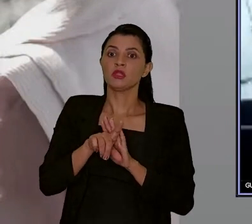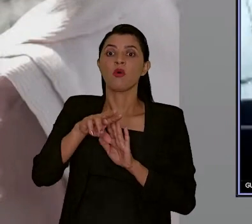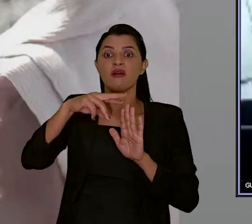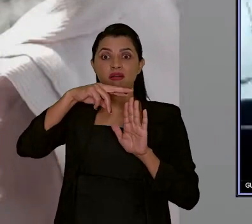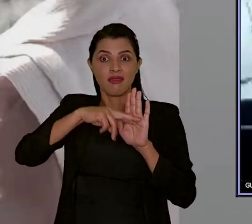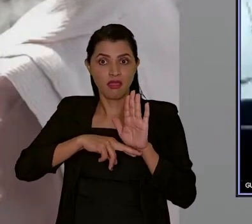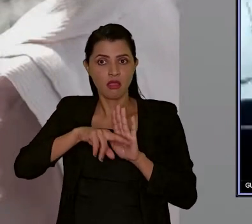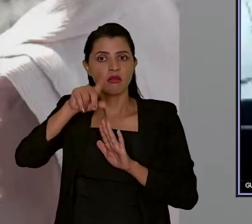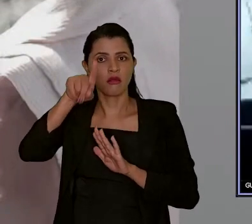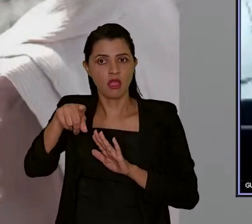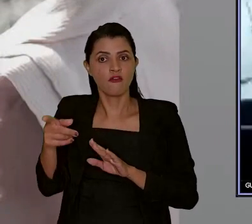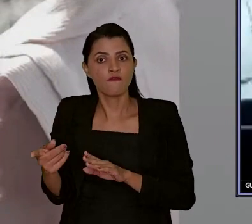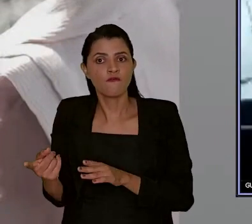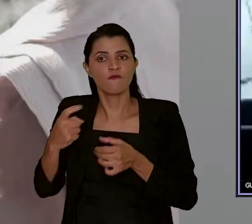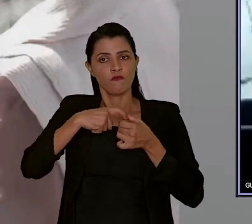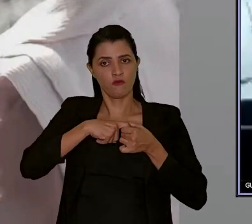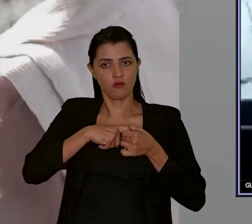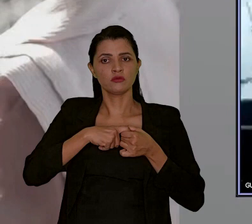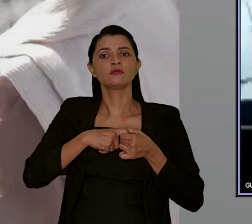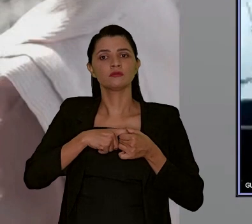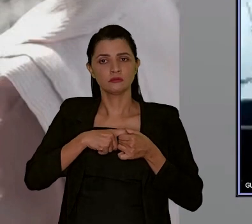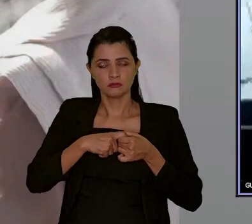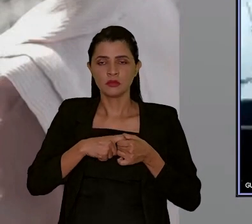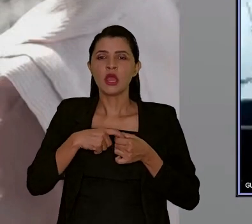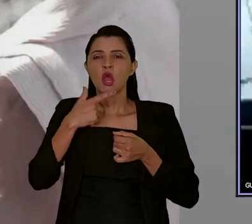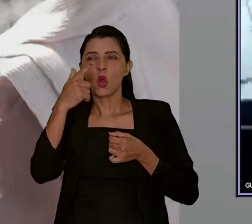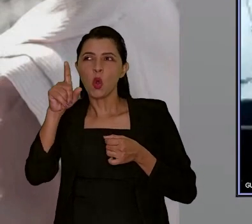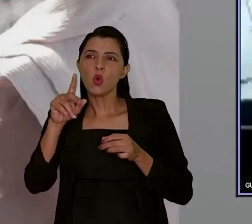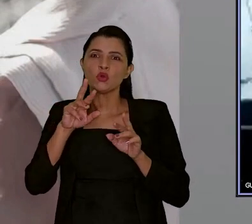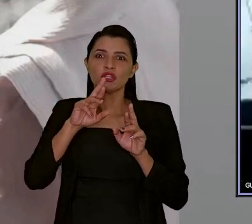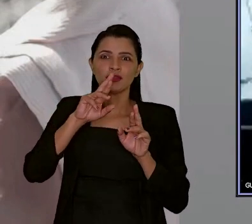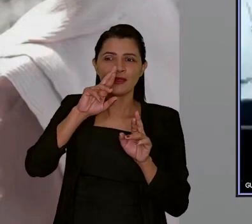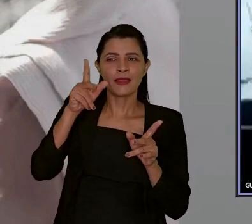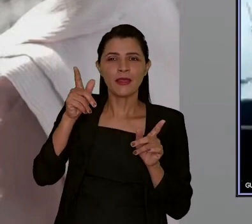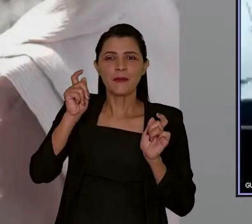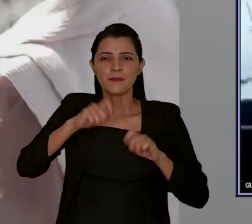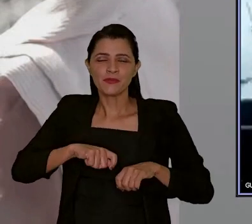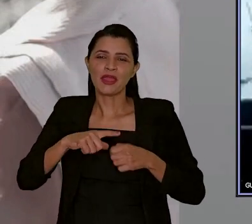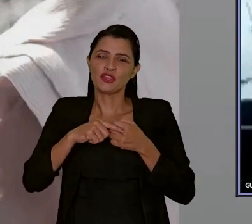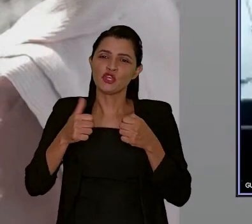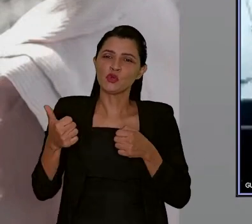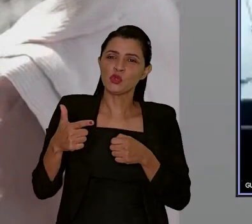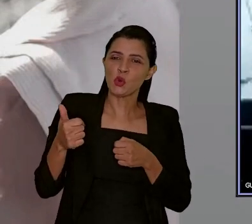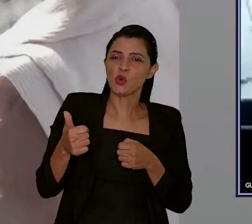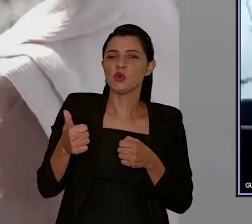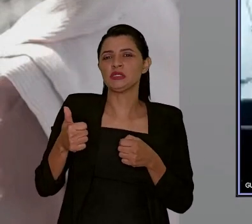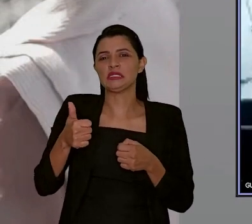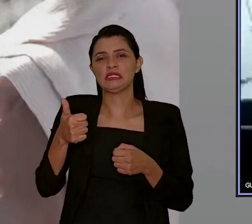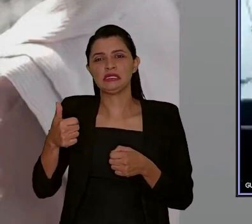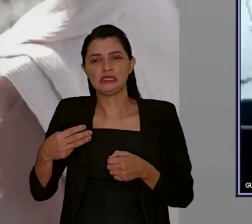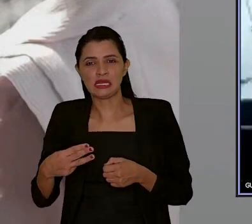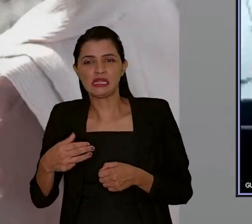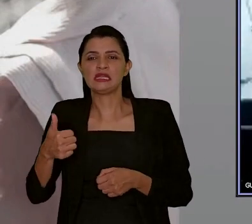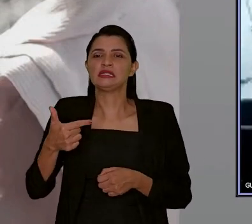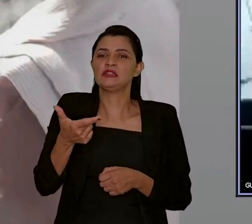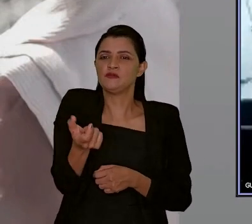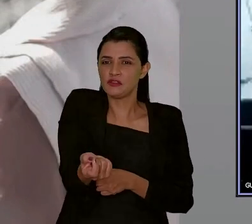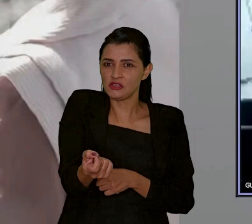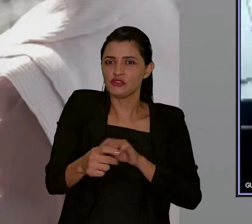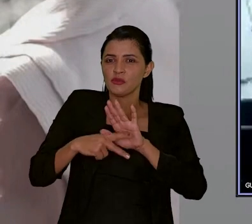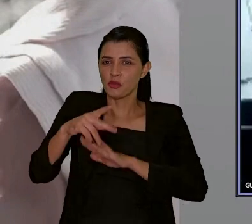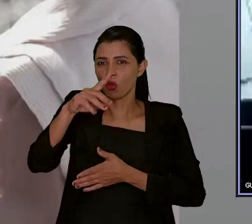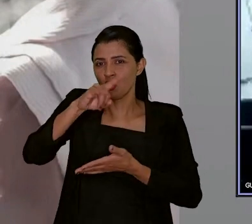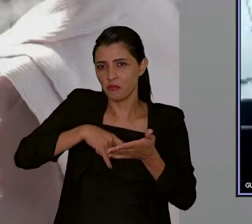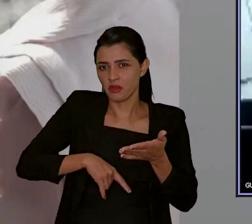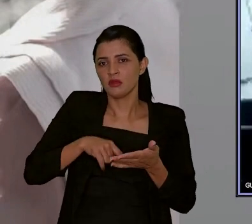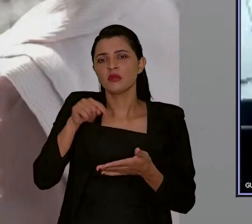próprias exceções ao retorno, artigos 12, 13, 20 da Convenção, elas